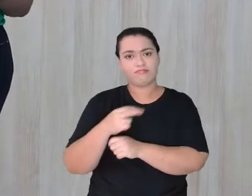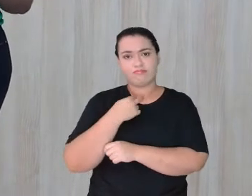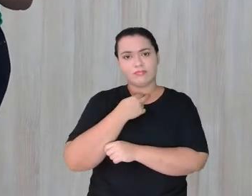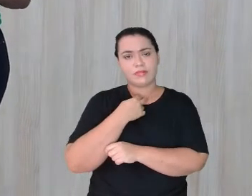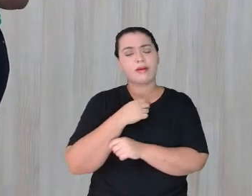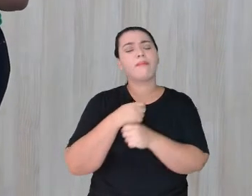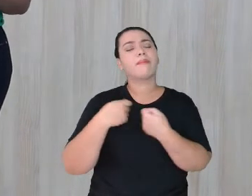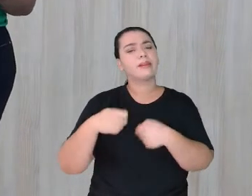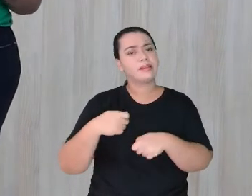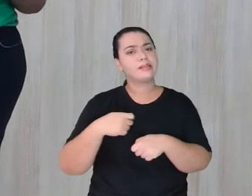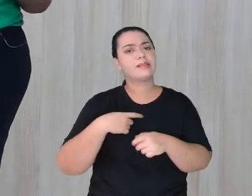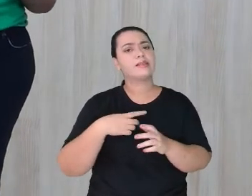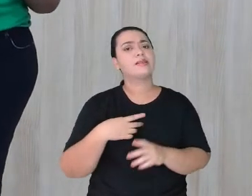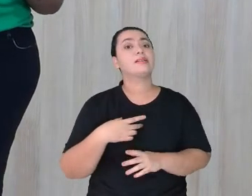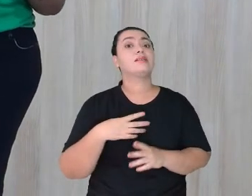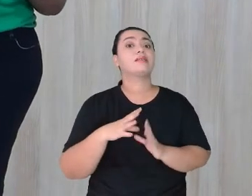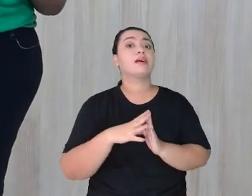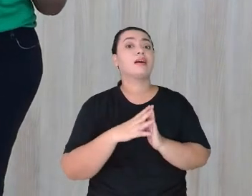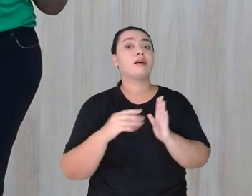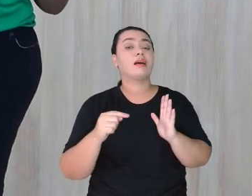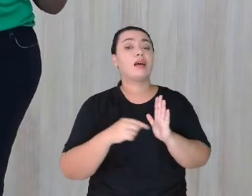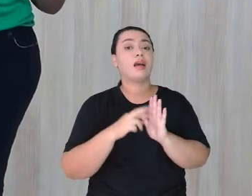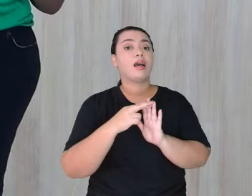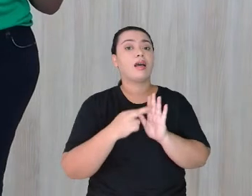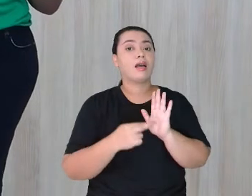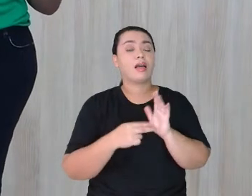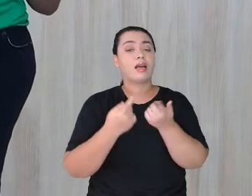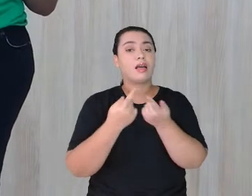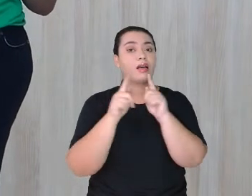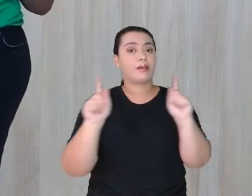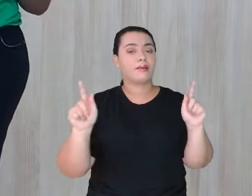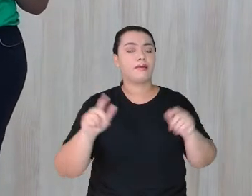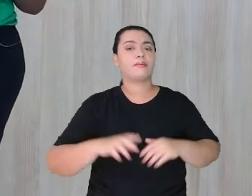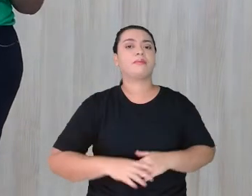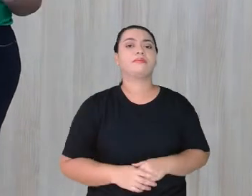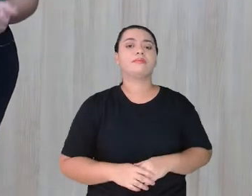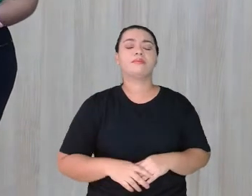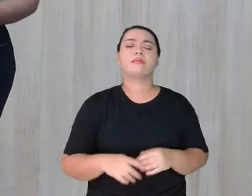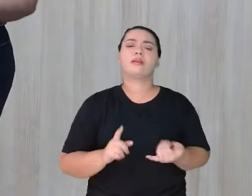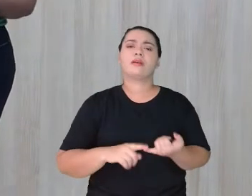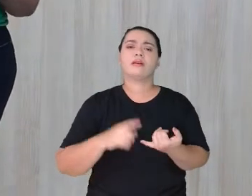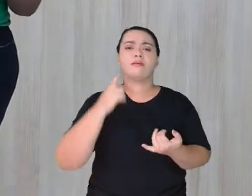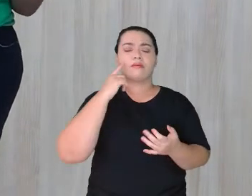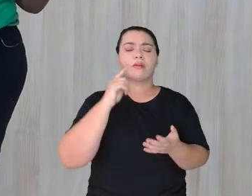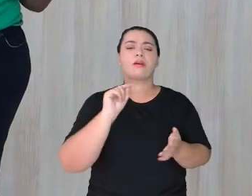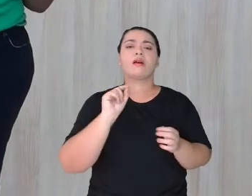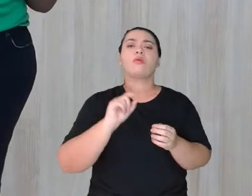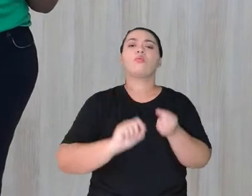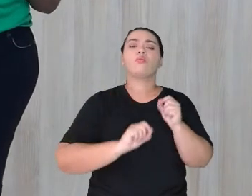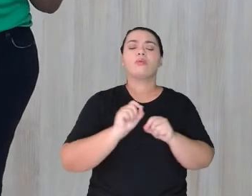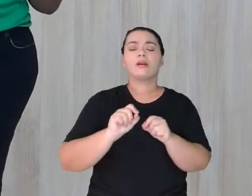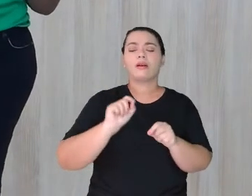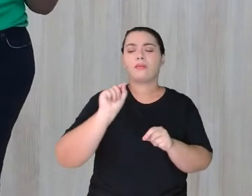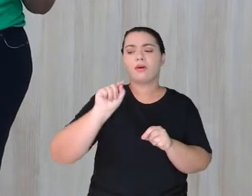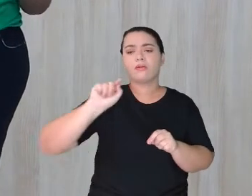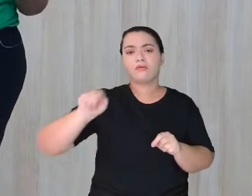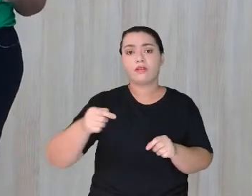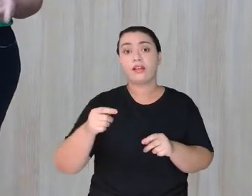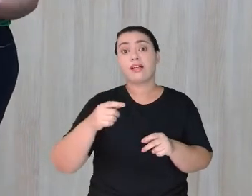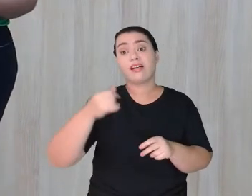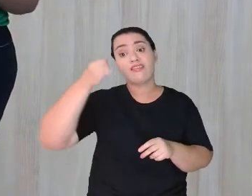cartelinha gramatical. Então, eu preciso de muita atenção ao uso da pontuação, eu preciso evitar